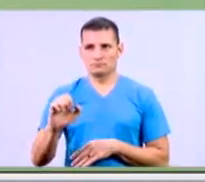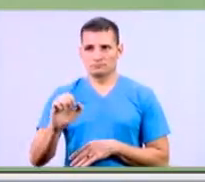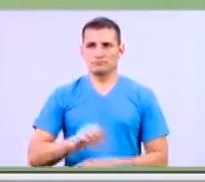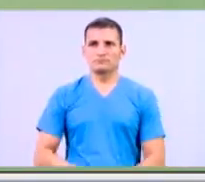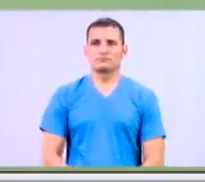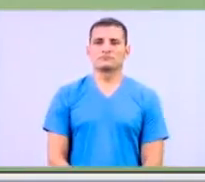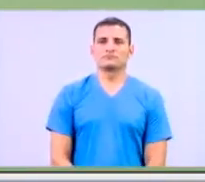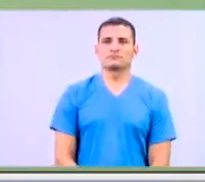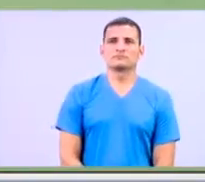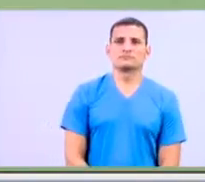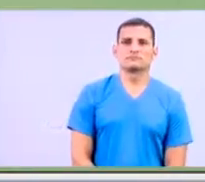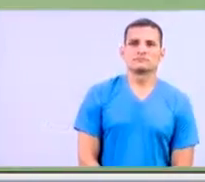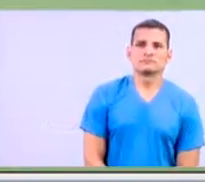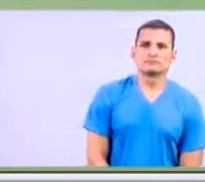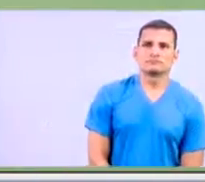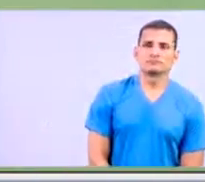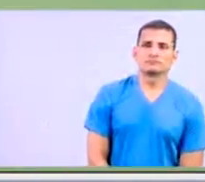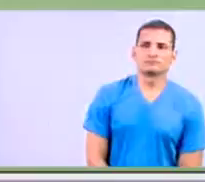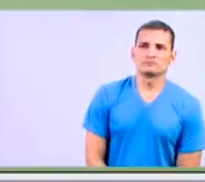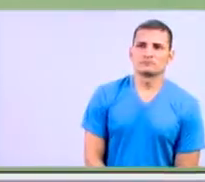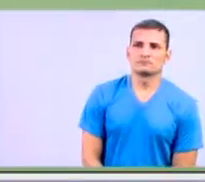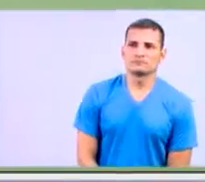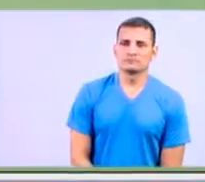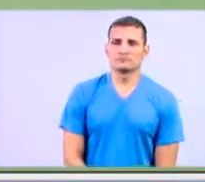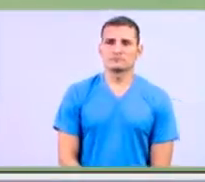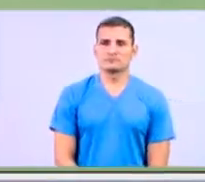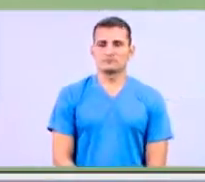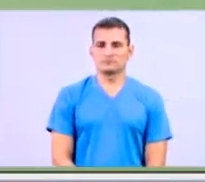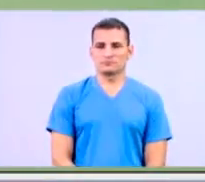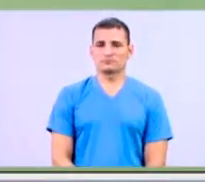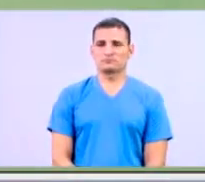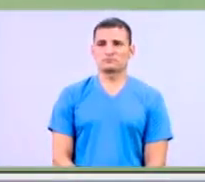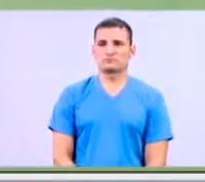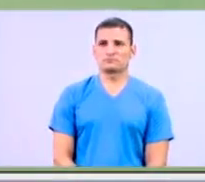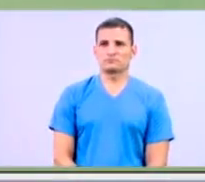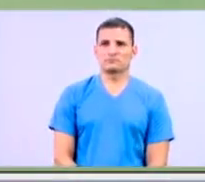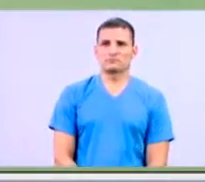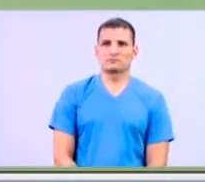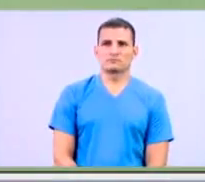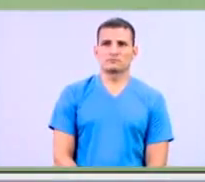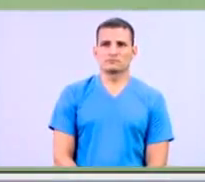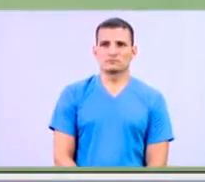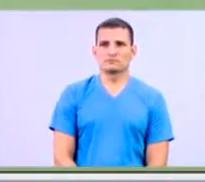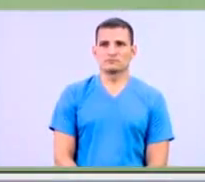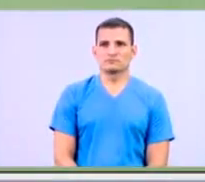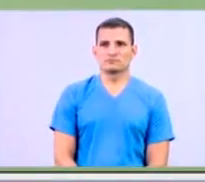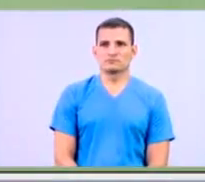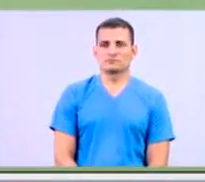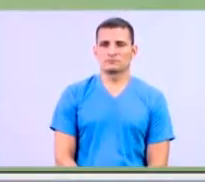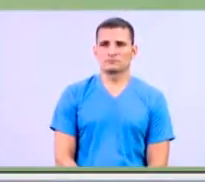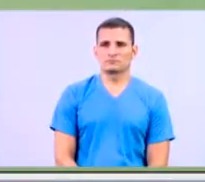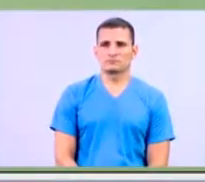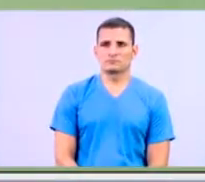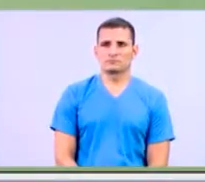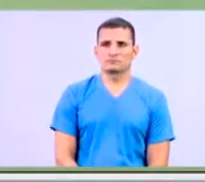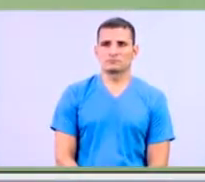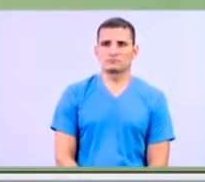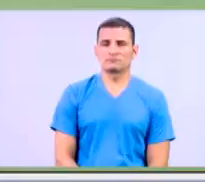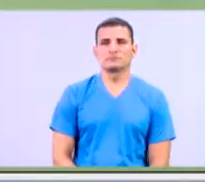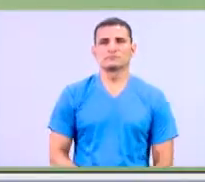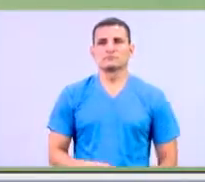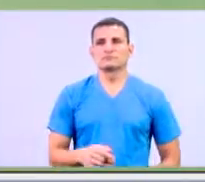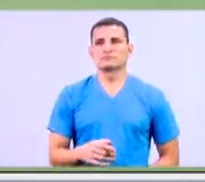AE, ok? Trabalhar em 1 gigabit ou em até 10 gigabits. Na situação pode ser